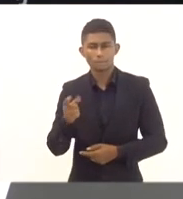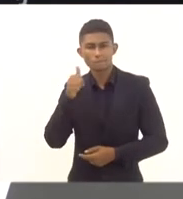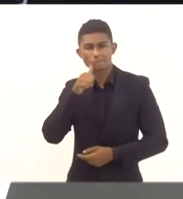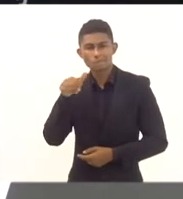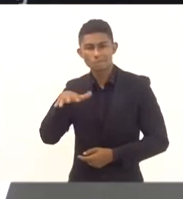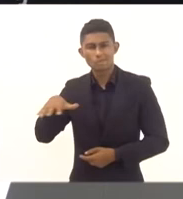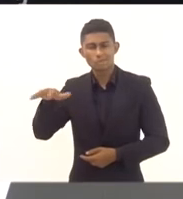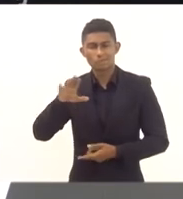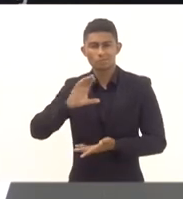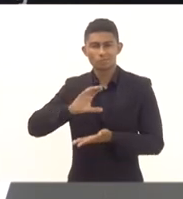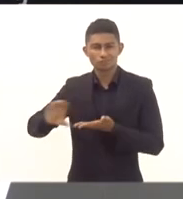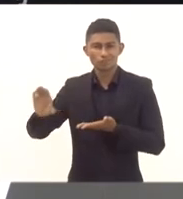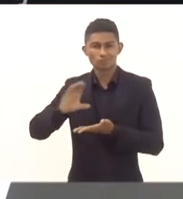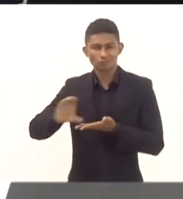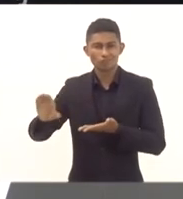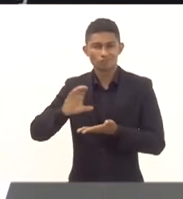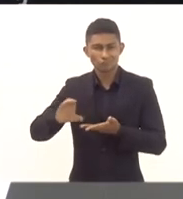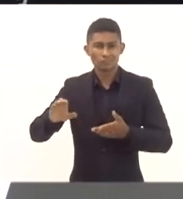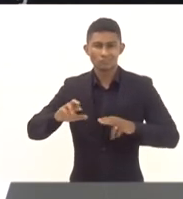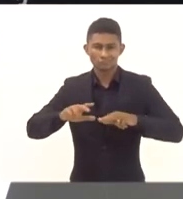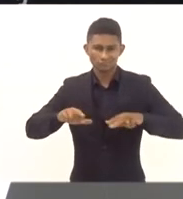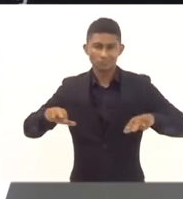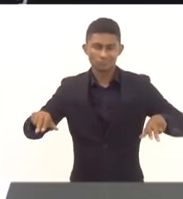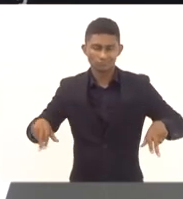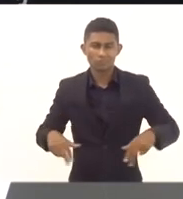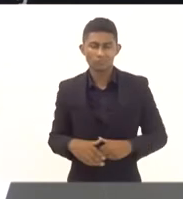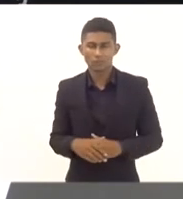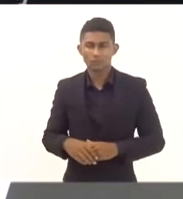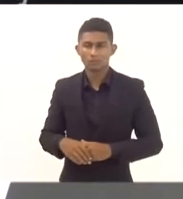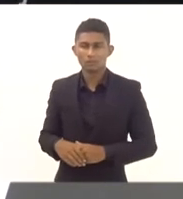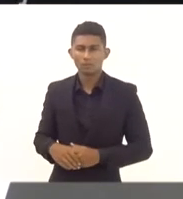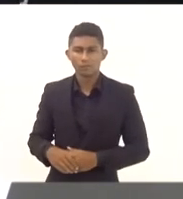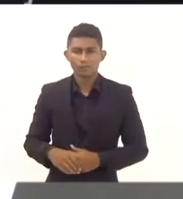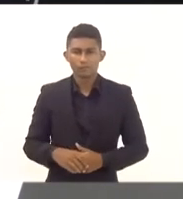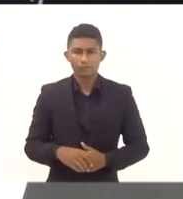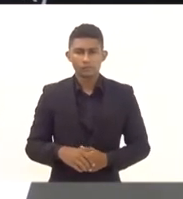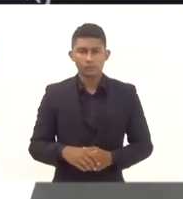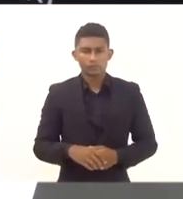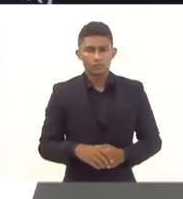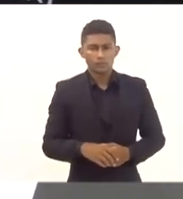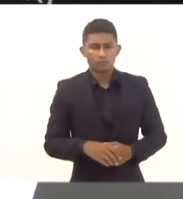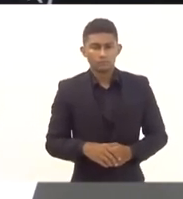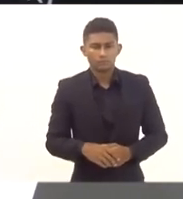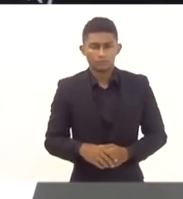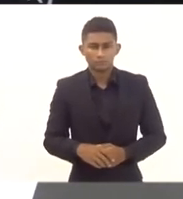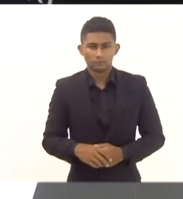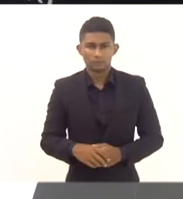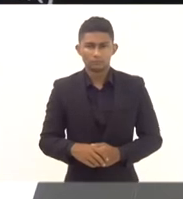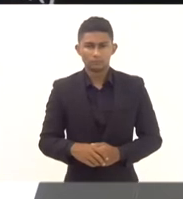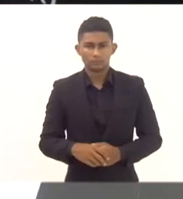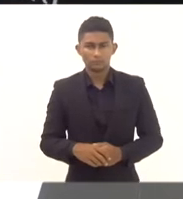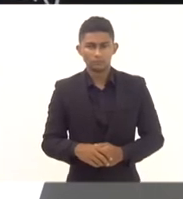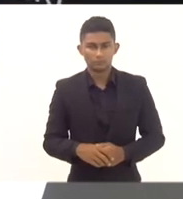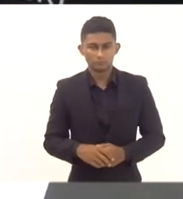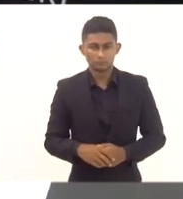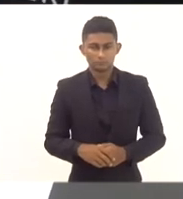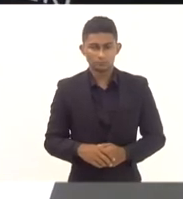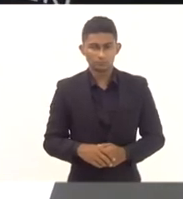Jacarezinho e outras demandas que surgiram na comunidade nas comunidades também o